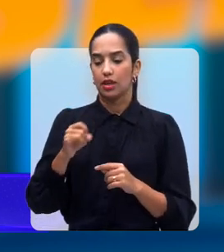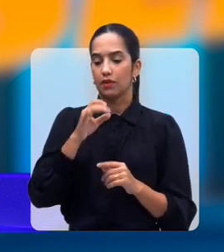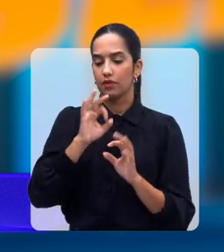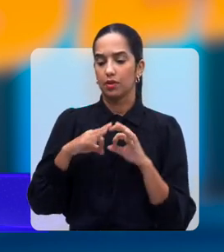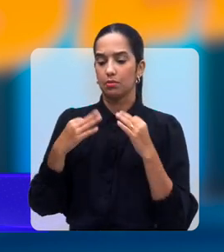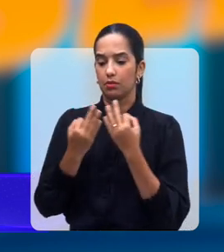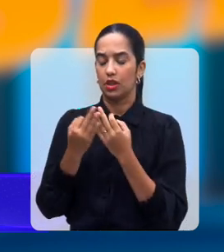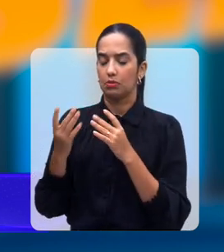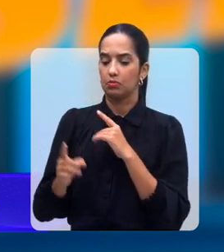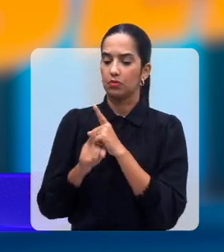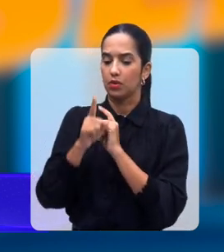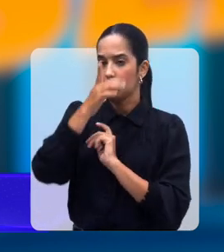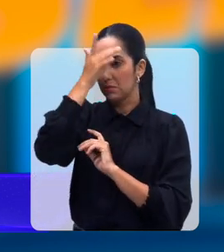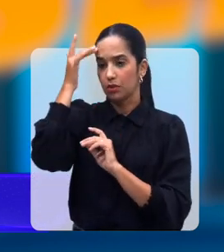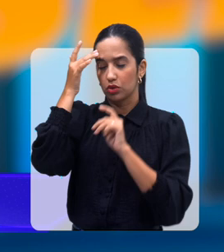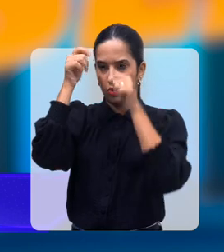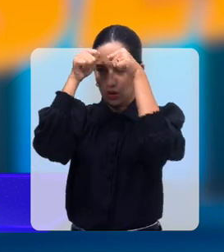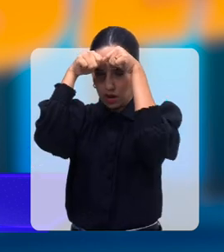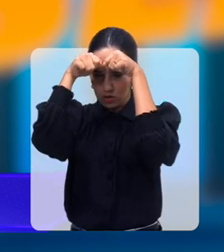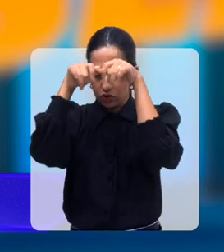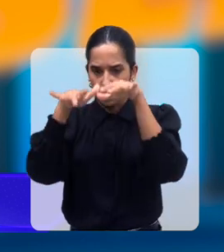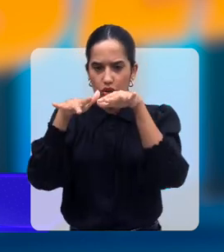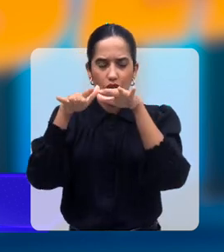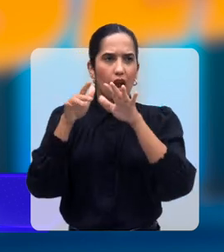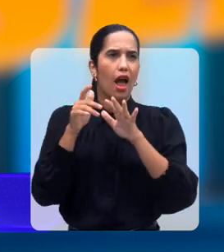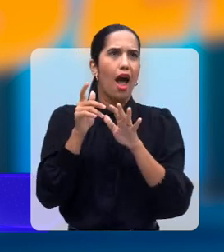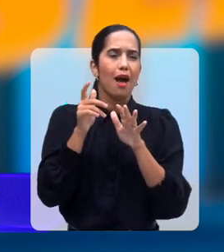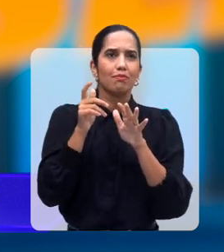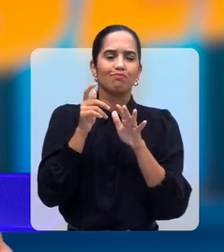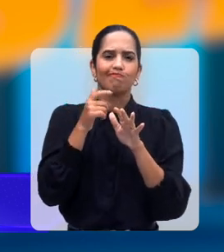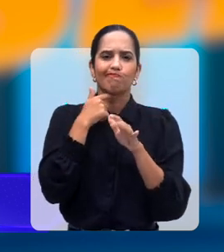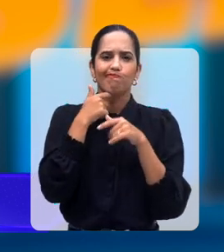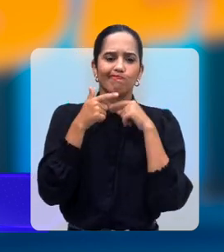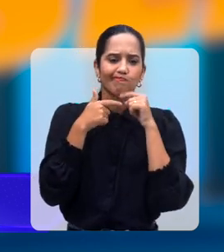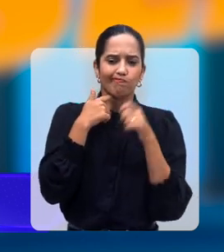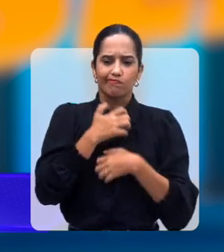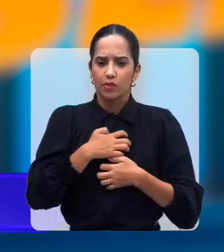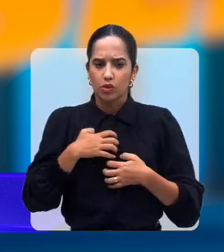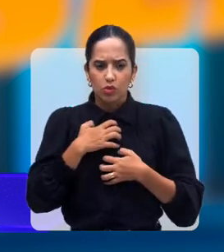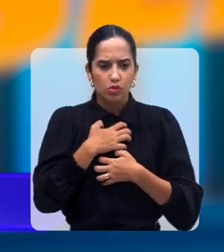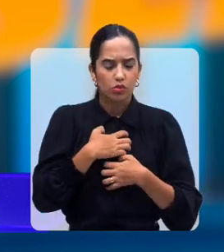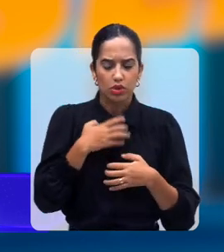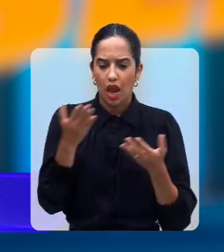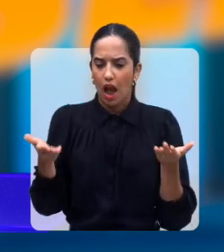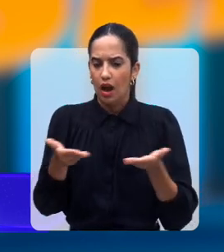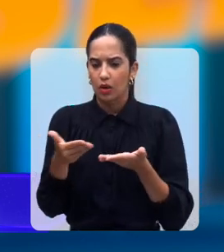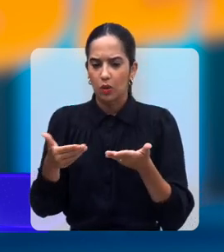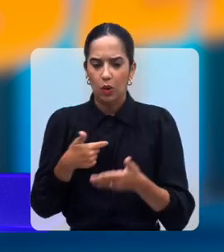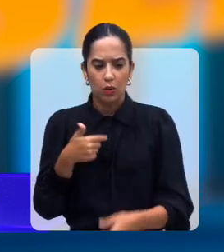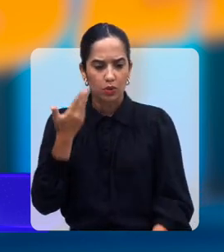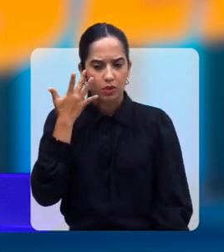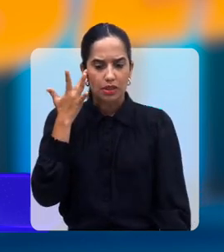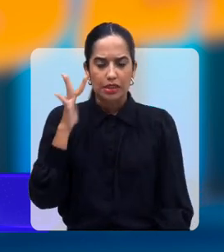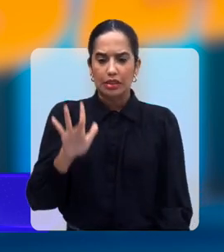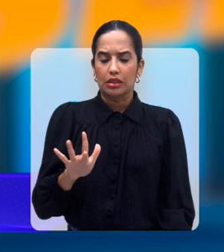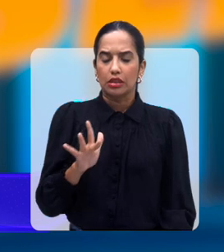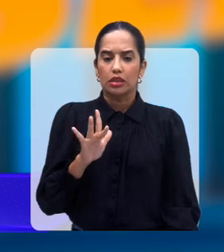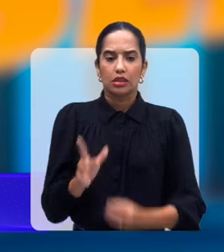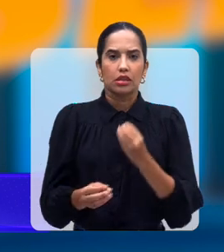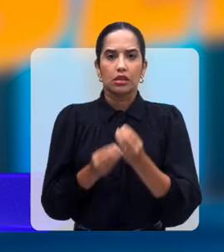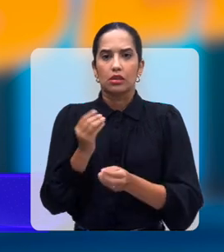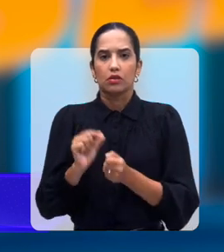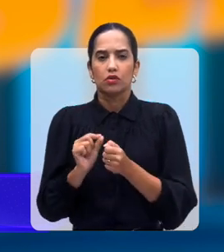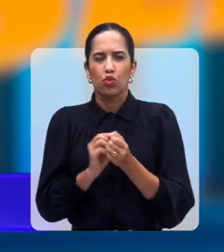descobre que tem um filho autista, por menor que seja o grau do autismo, ela fica meio que